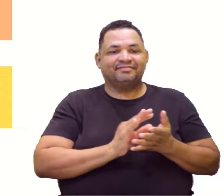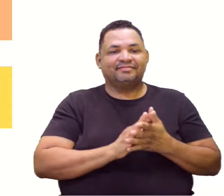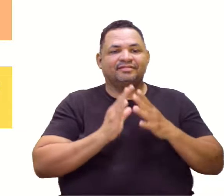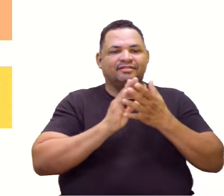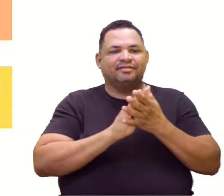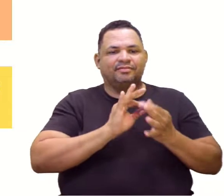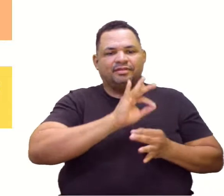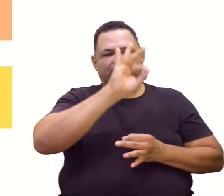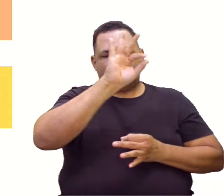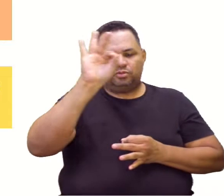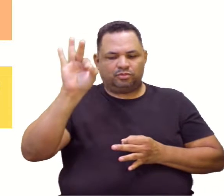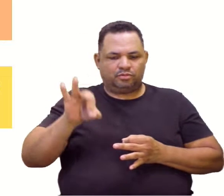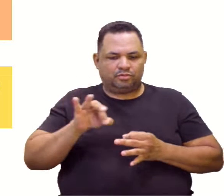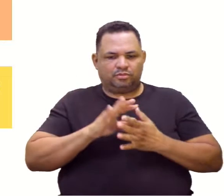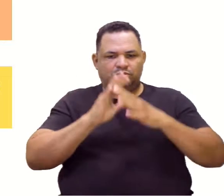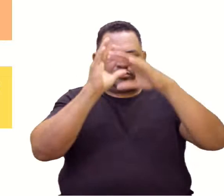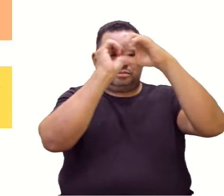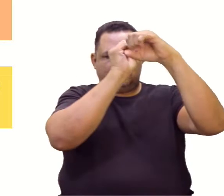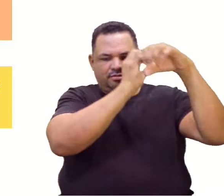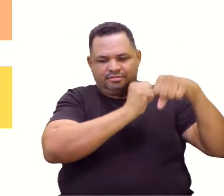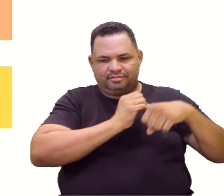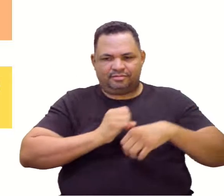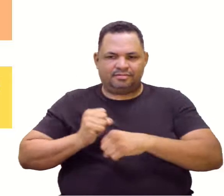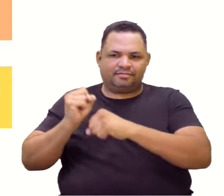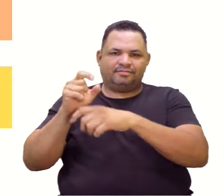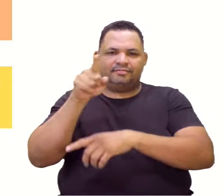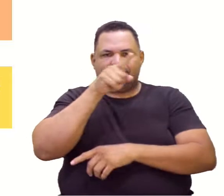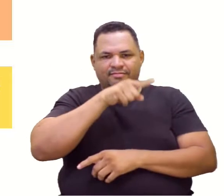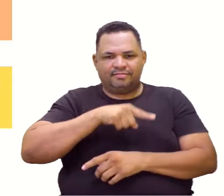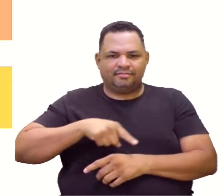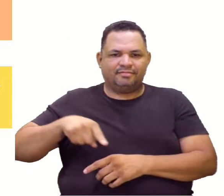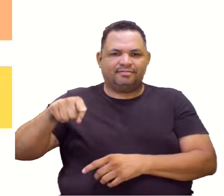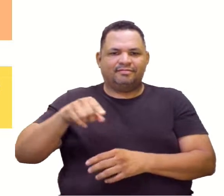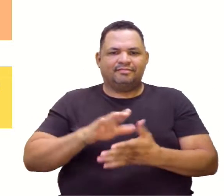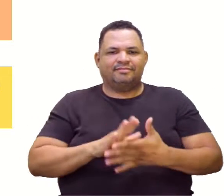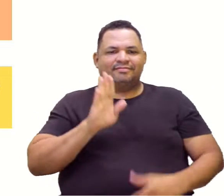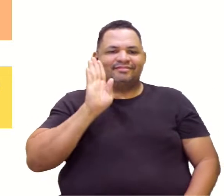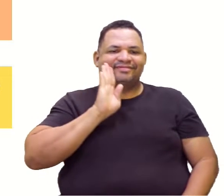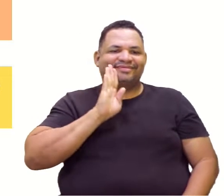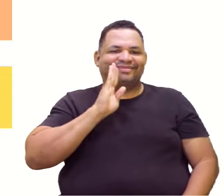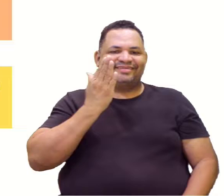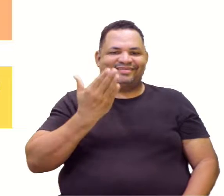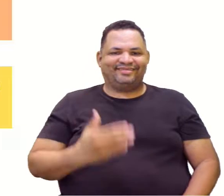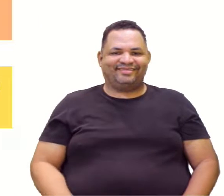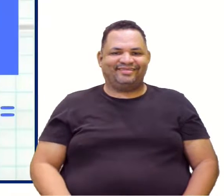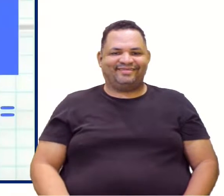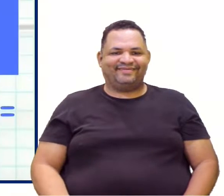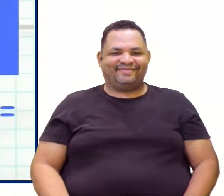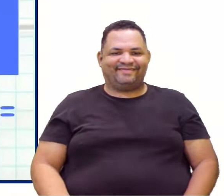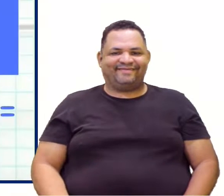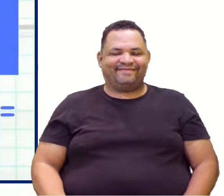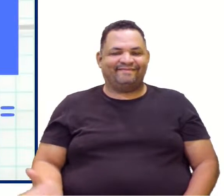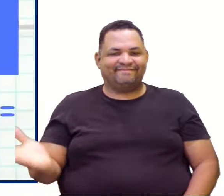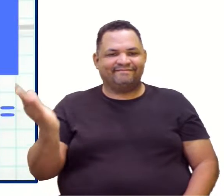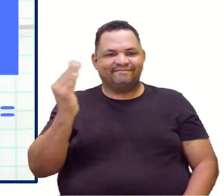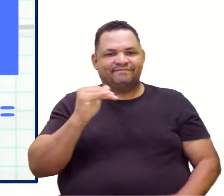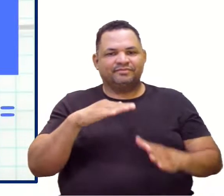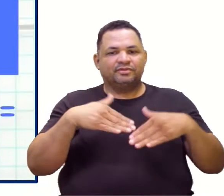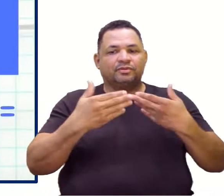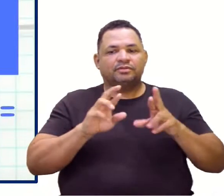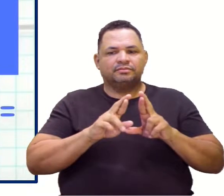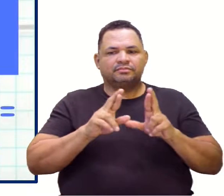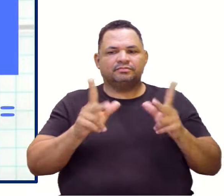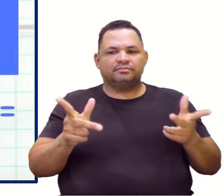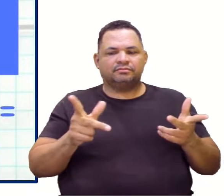o contorno, né? Isso, só a voltinha, olha aí que legal, né? Então vamos aqui, ó, qual é a